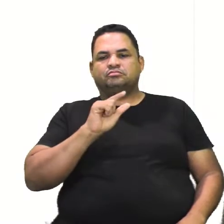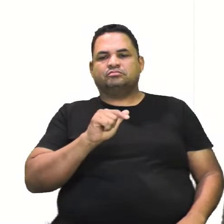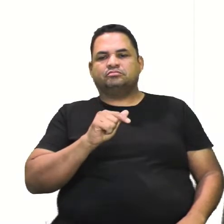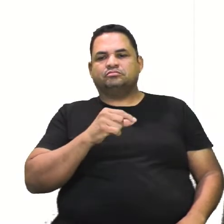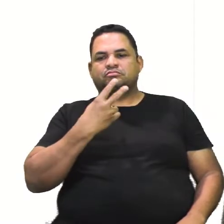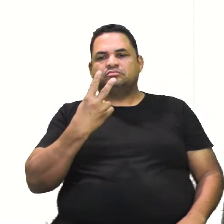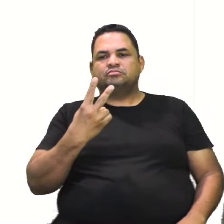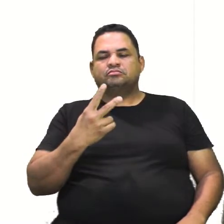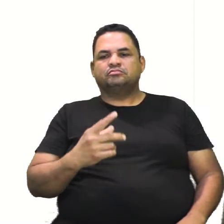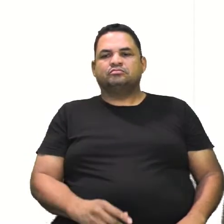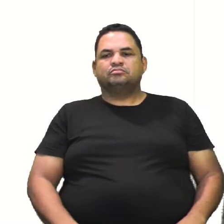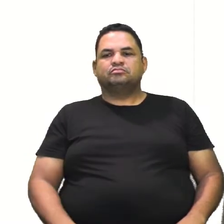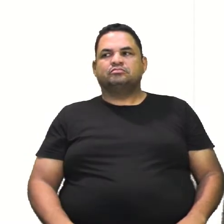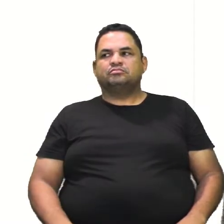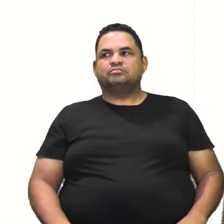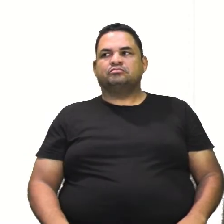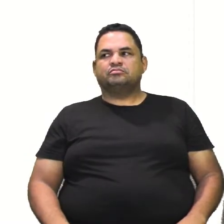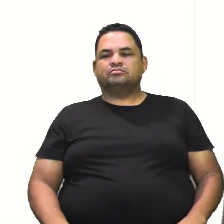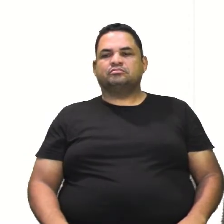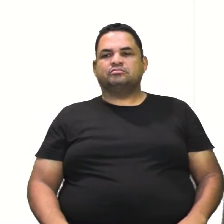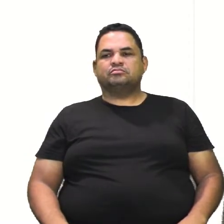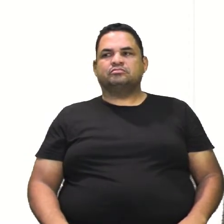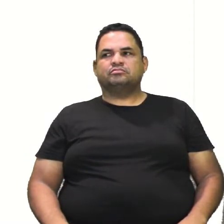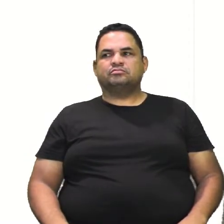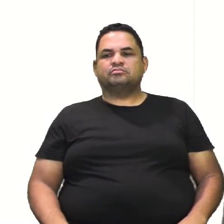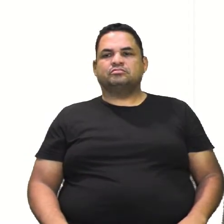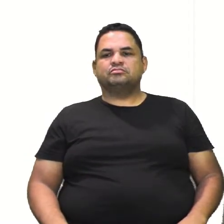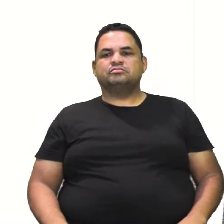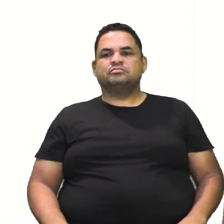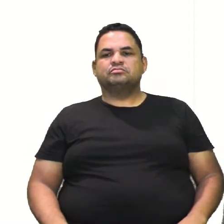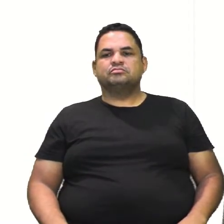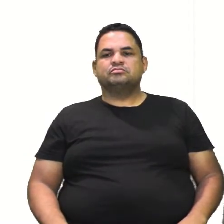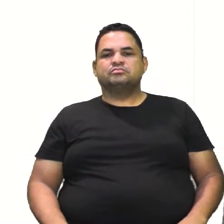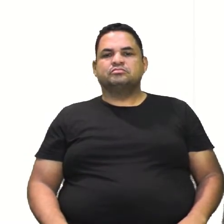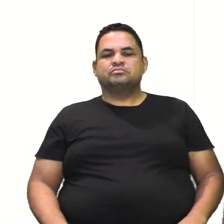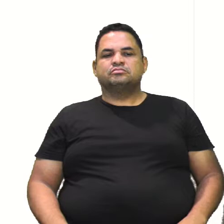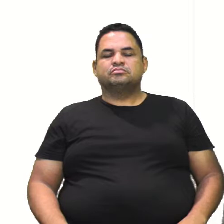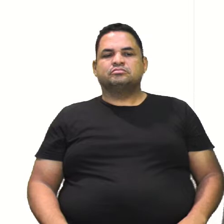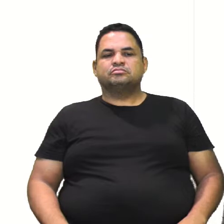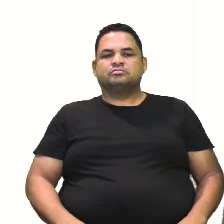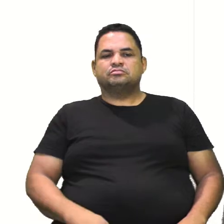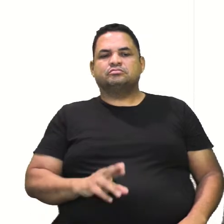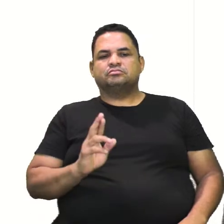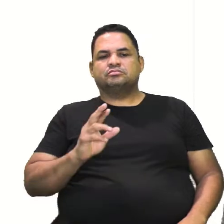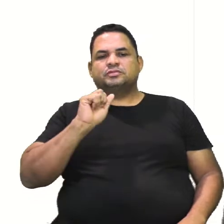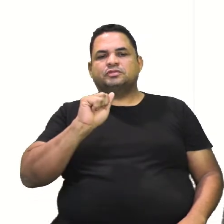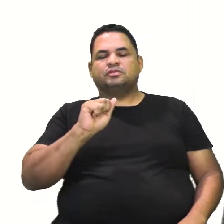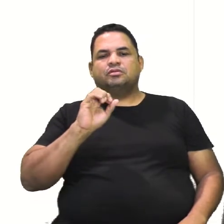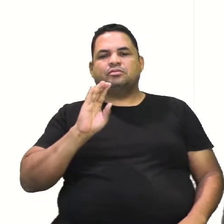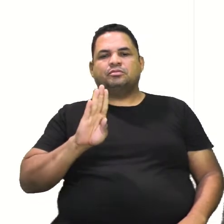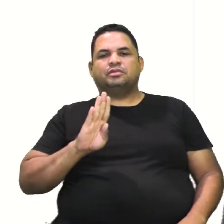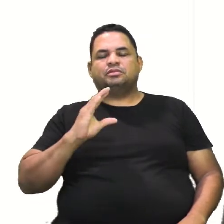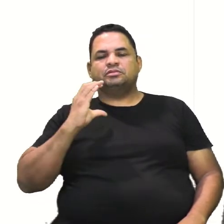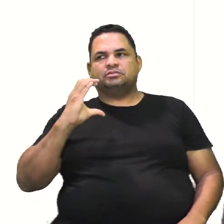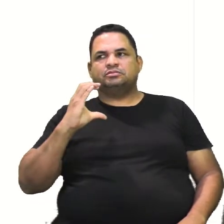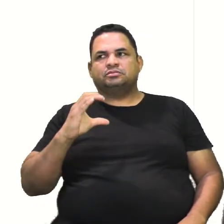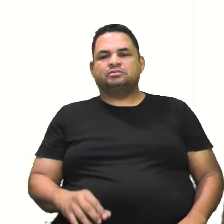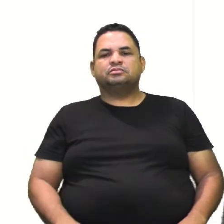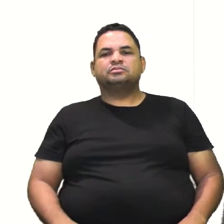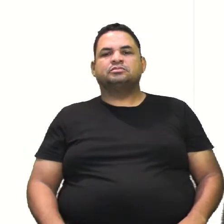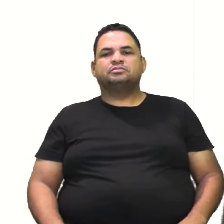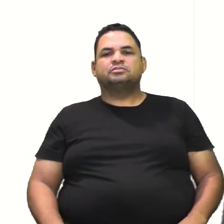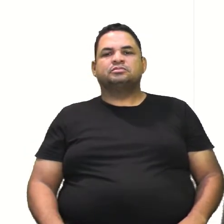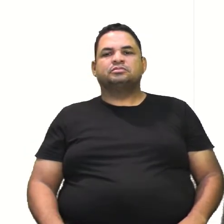aqui agora 2,2, né? 2,2, beleza? Vamos lá, quem é o A, o B e o C? Vamos extrair aqui da